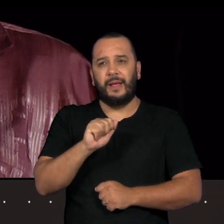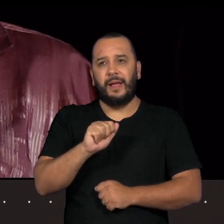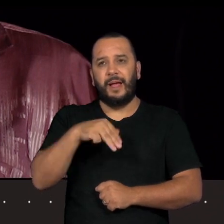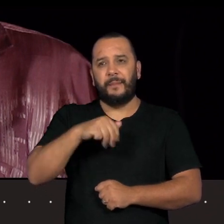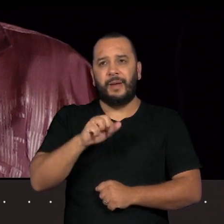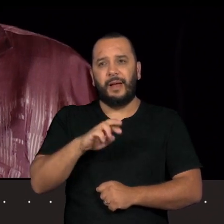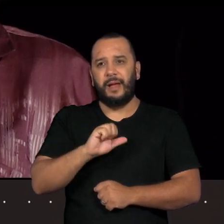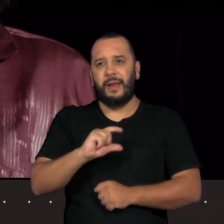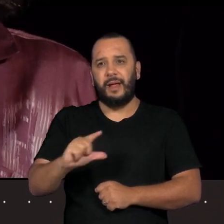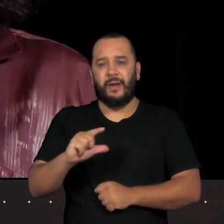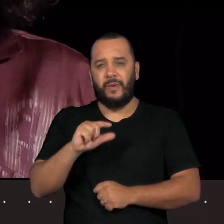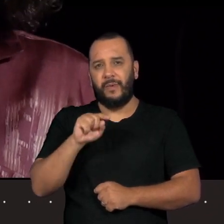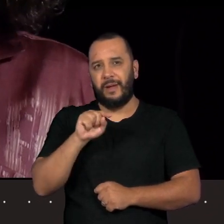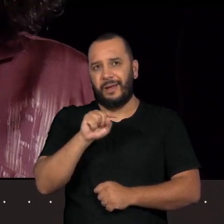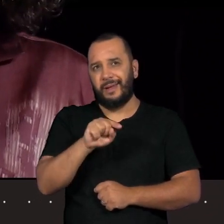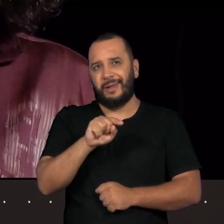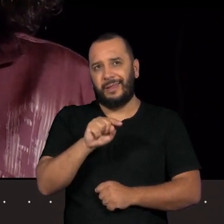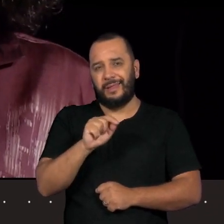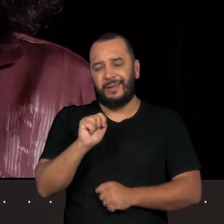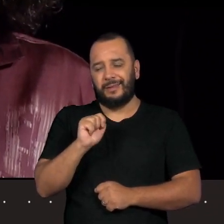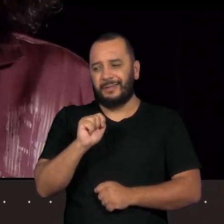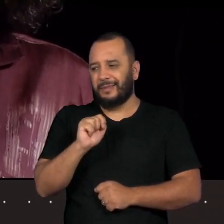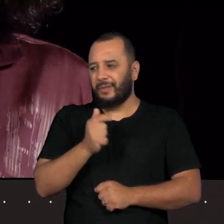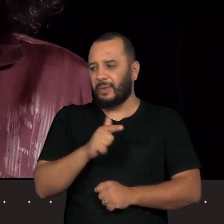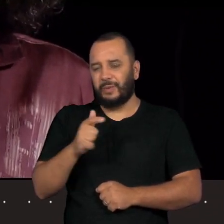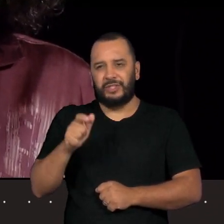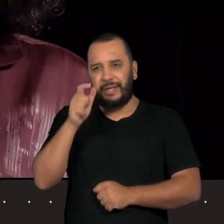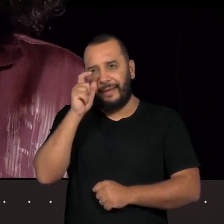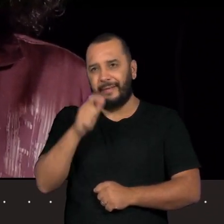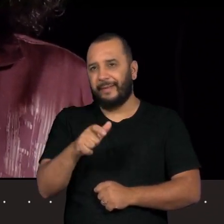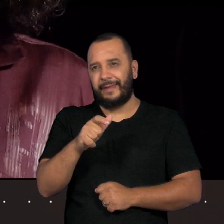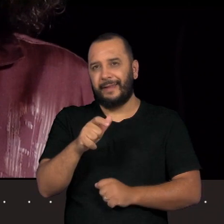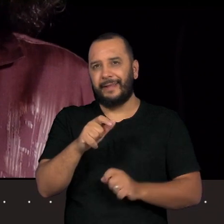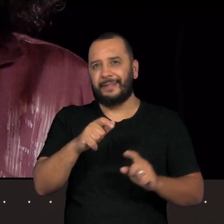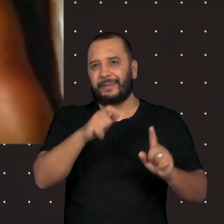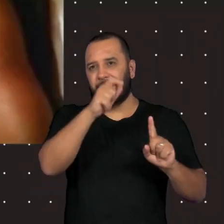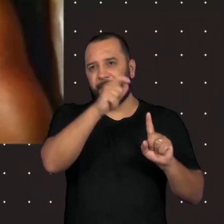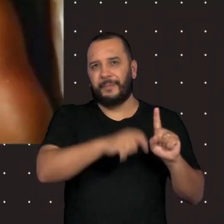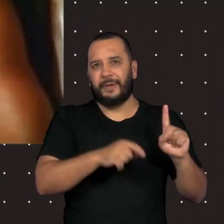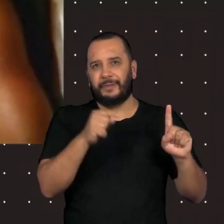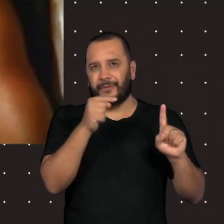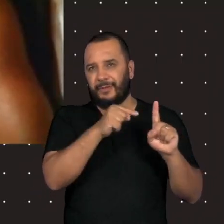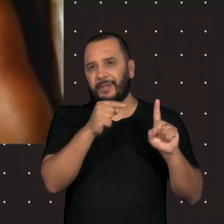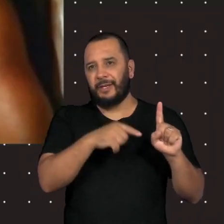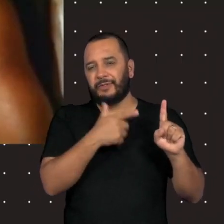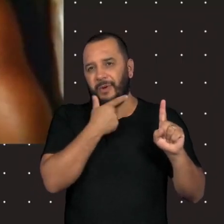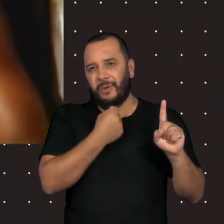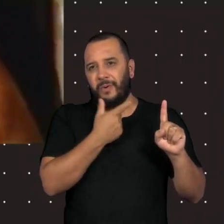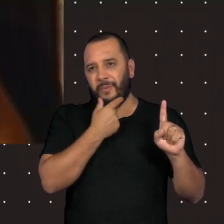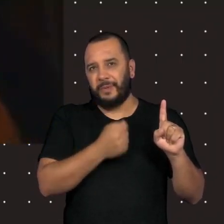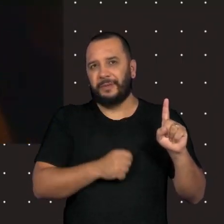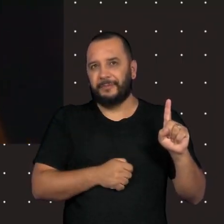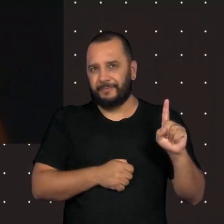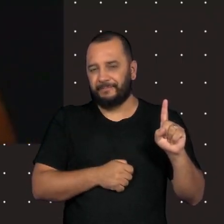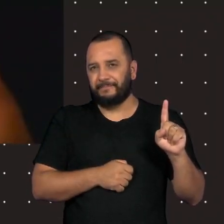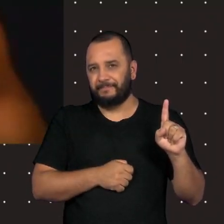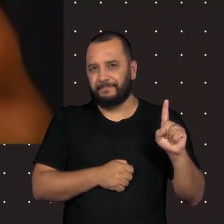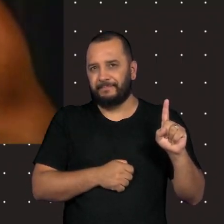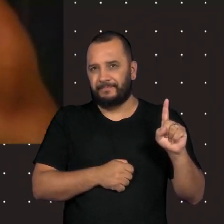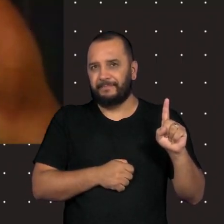não tinha grande interesse pelo personagem masculino